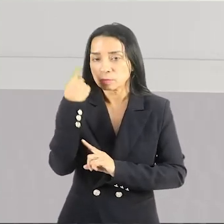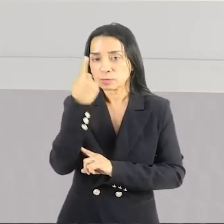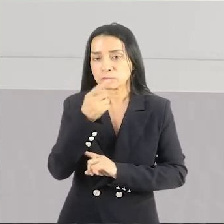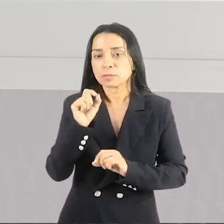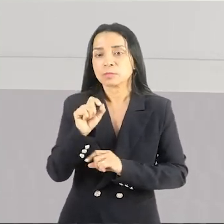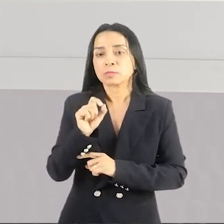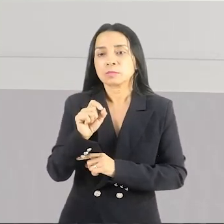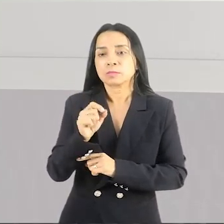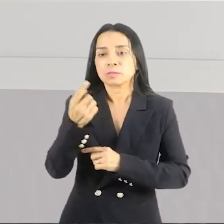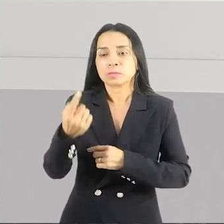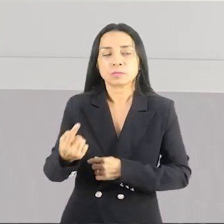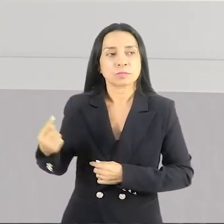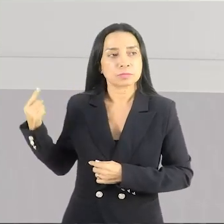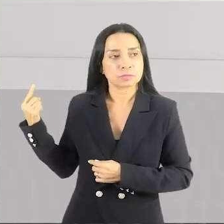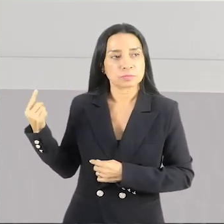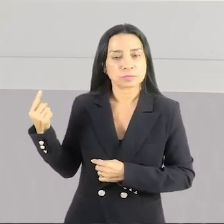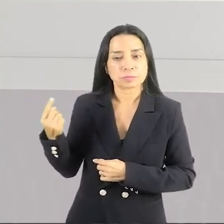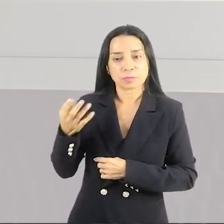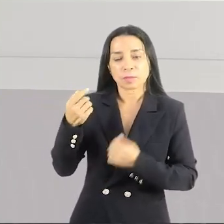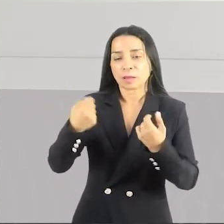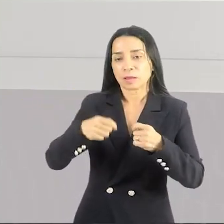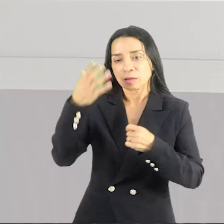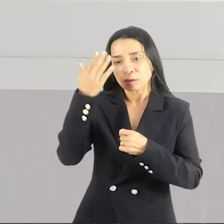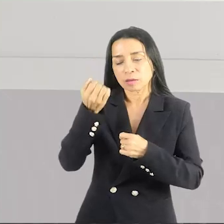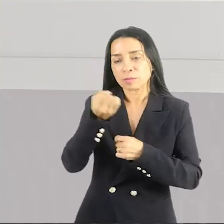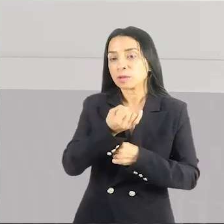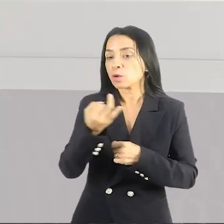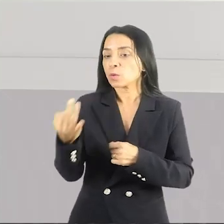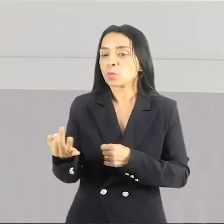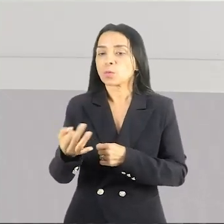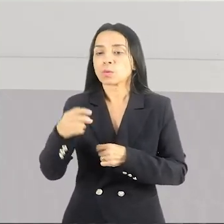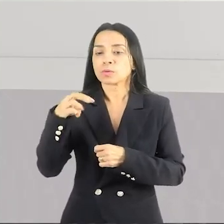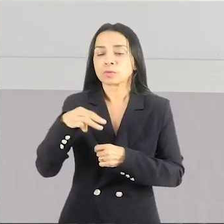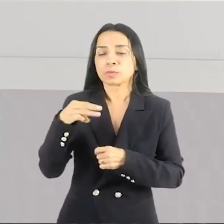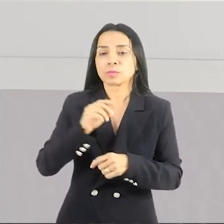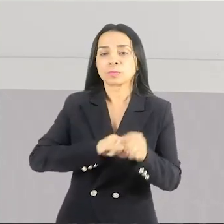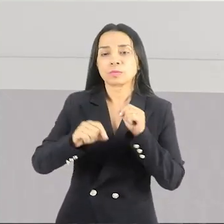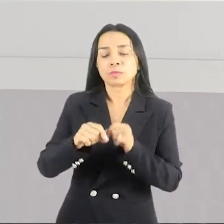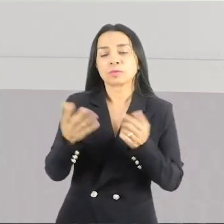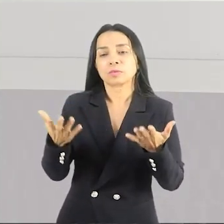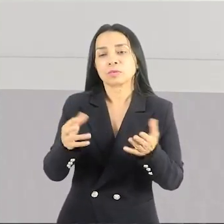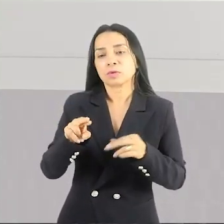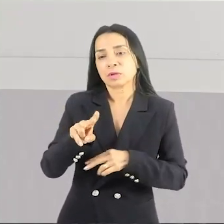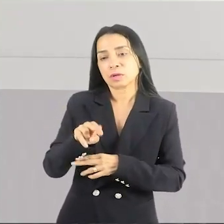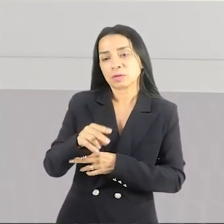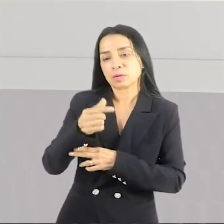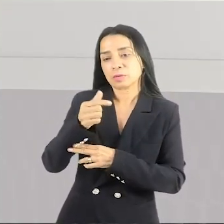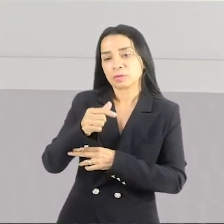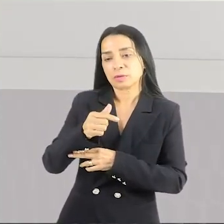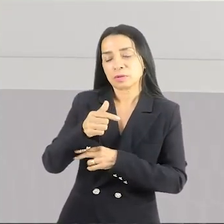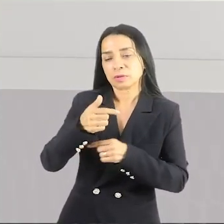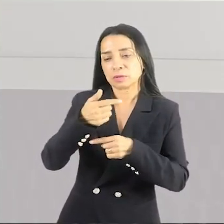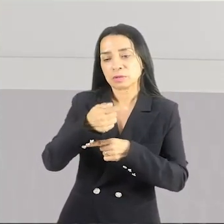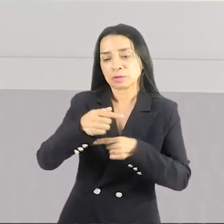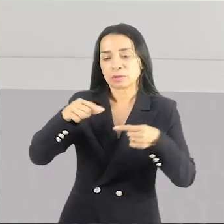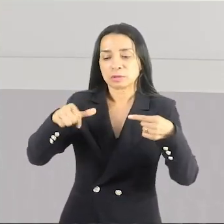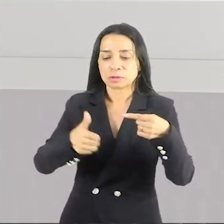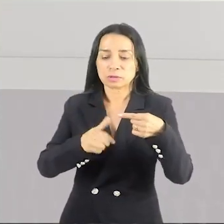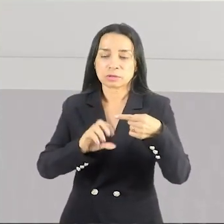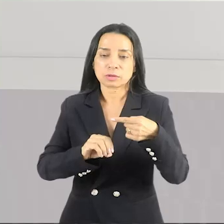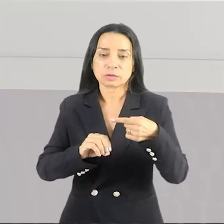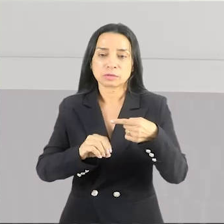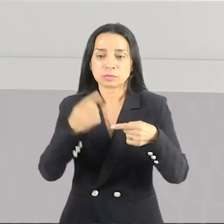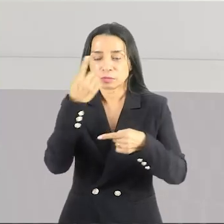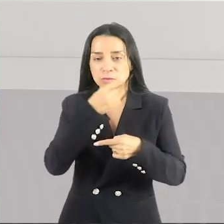esse carinha aqui, ó. Então eu tenho que saber quantos minutos equivale esses 7 décimos de hora. Ora, 1 hora não são